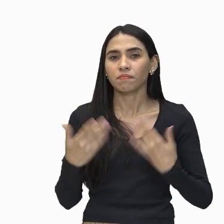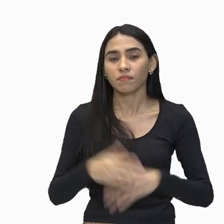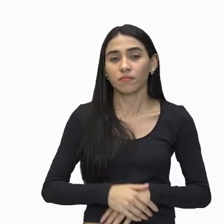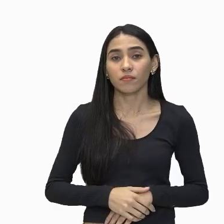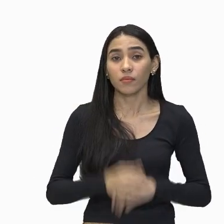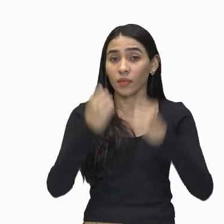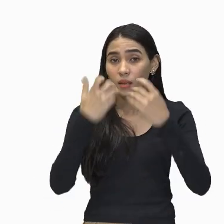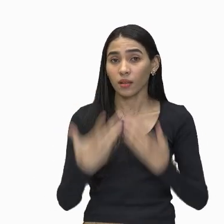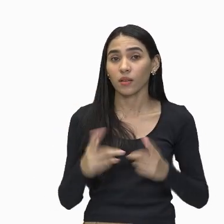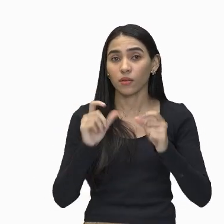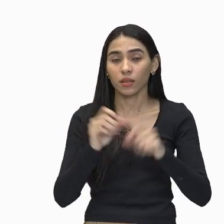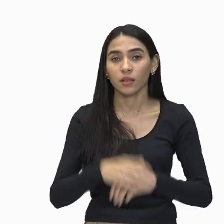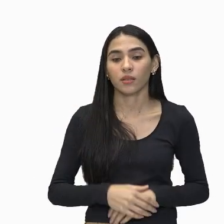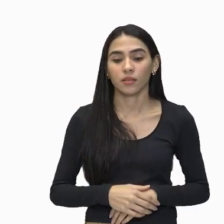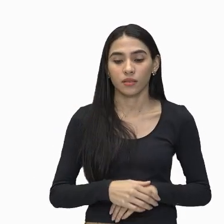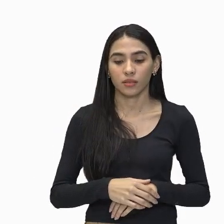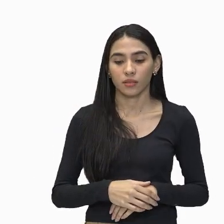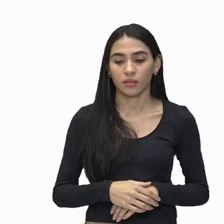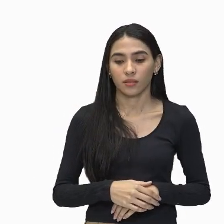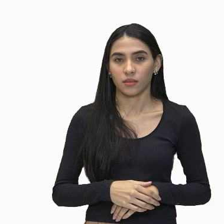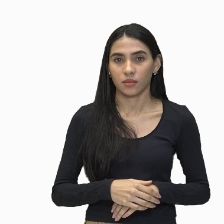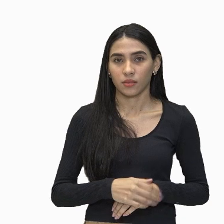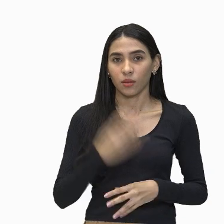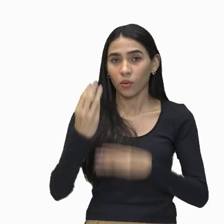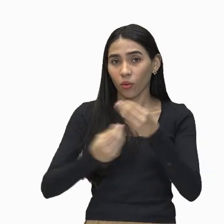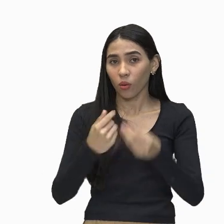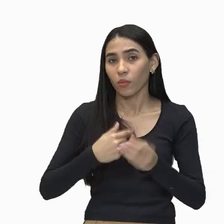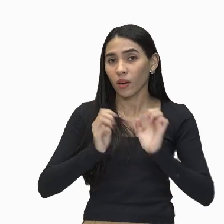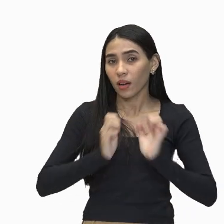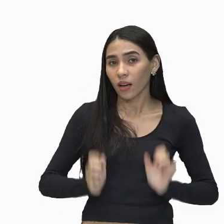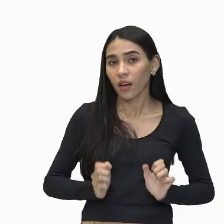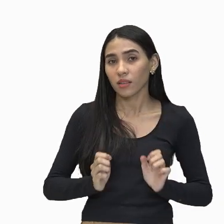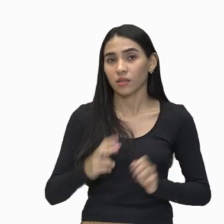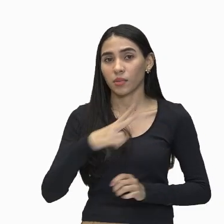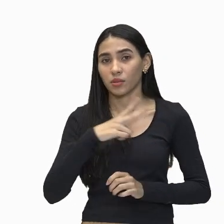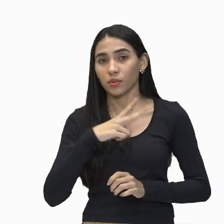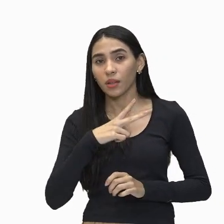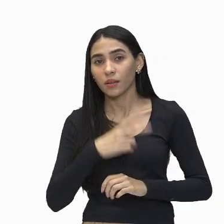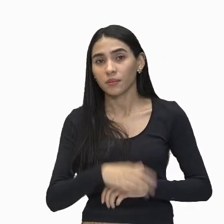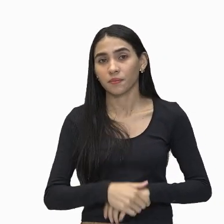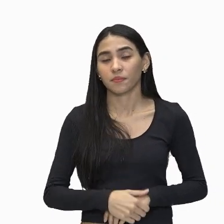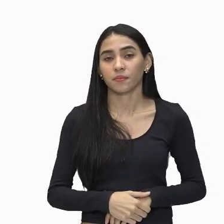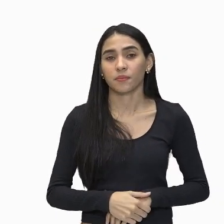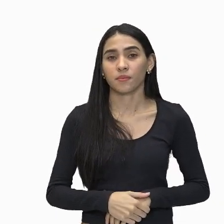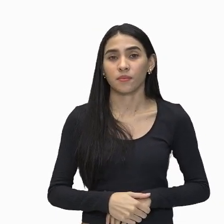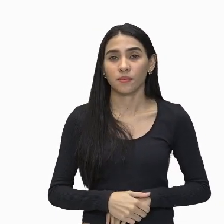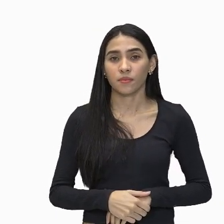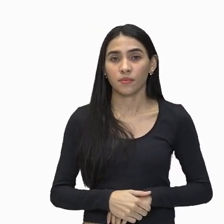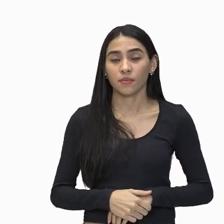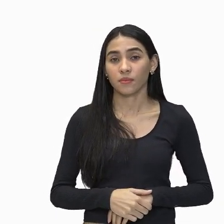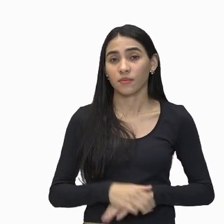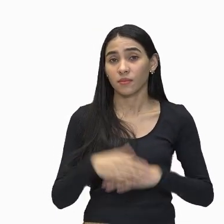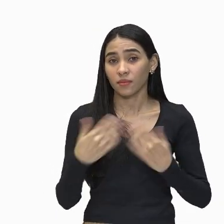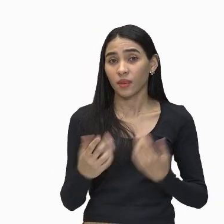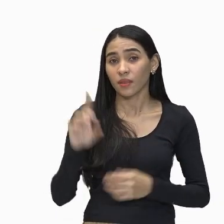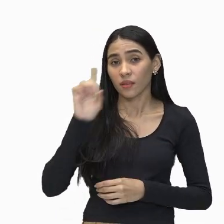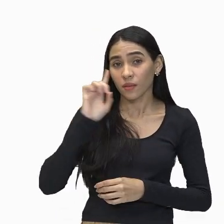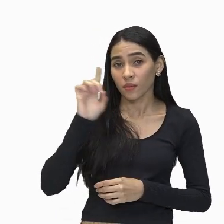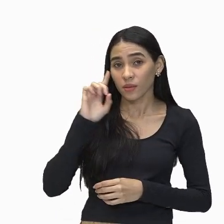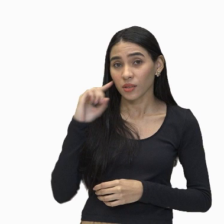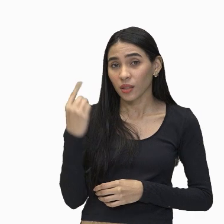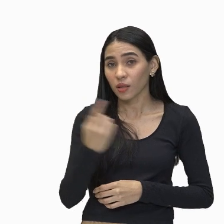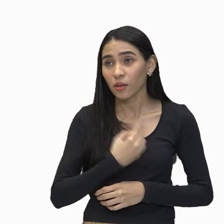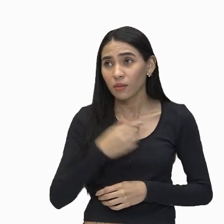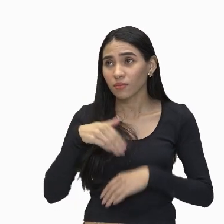Revela ela o quanto nos dissolvemos em atitudes impessoais, né? Quanto no dia a dia a gente fica